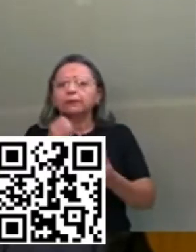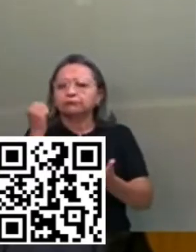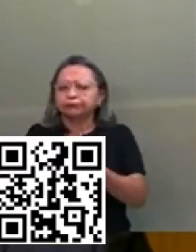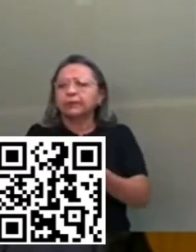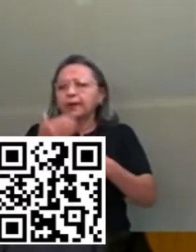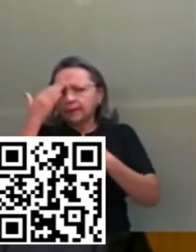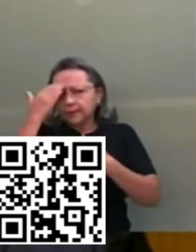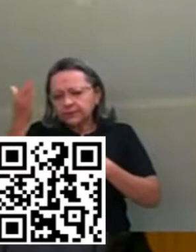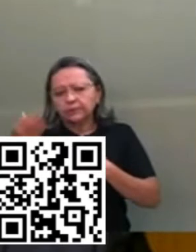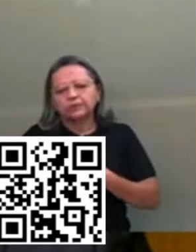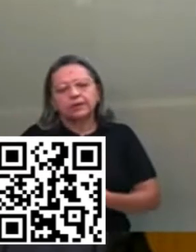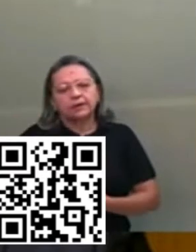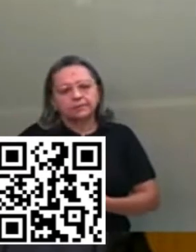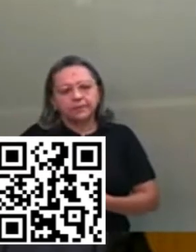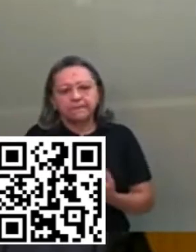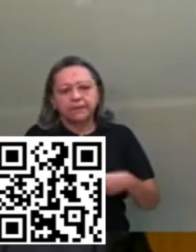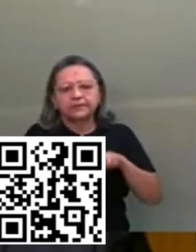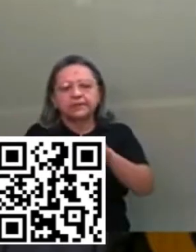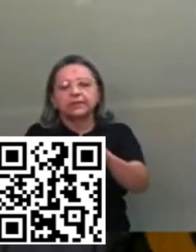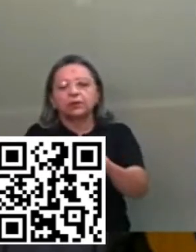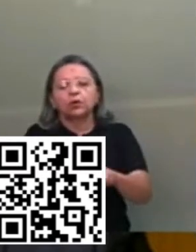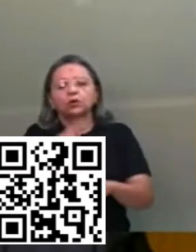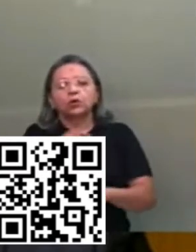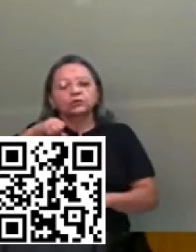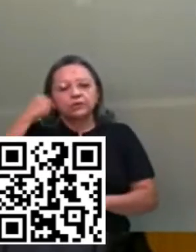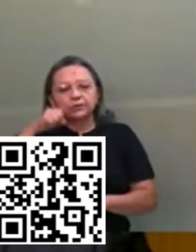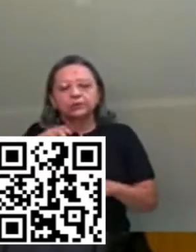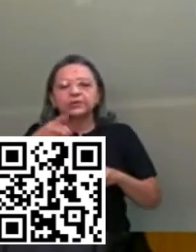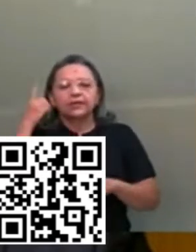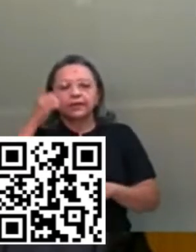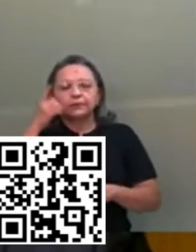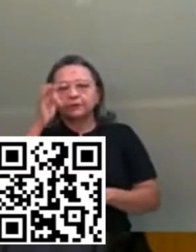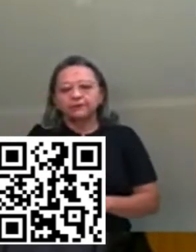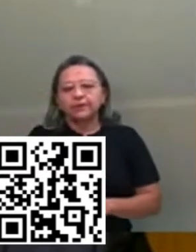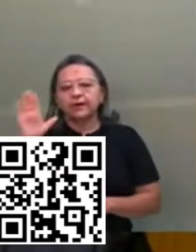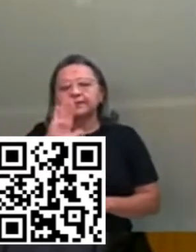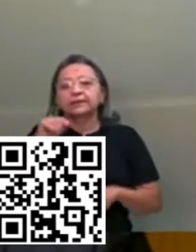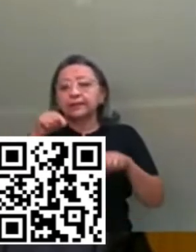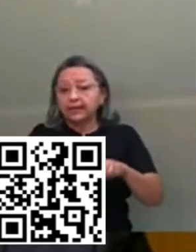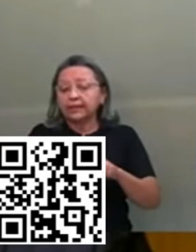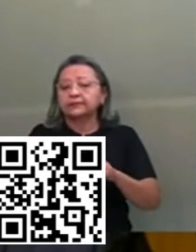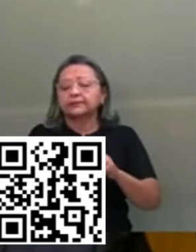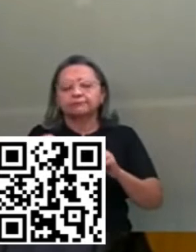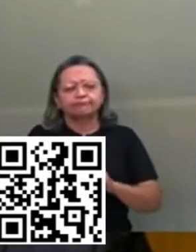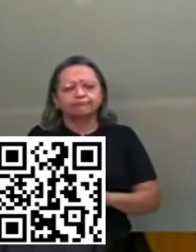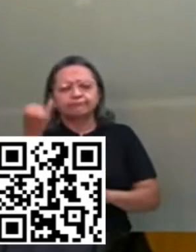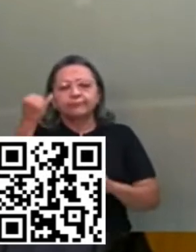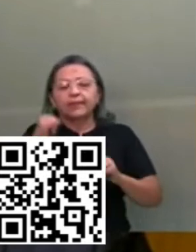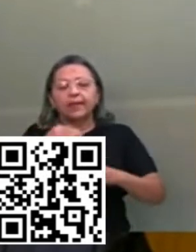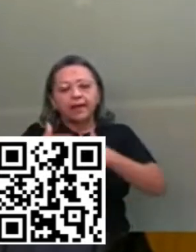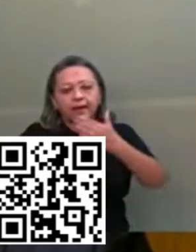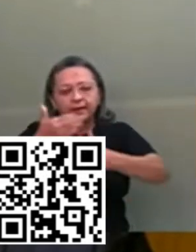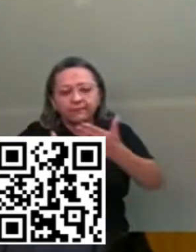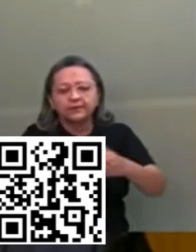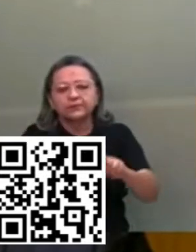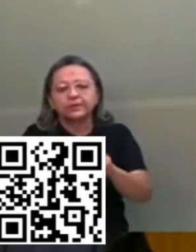Registramos e agradecemos a parceria com nossos senadores e deputados federais nesses significativos